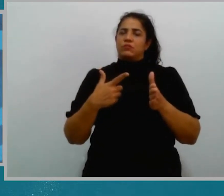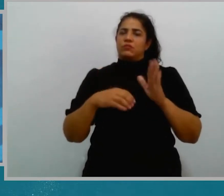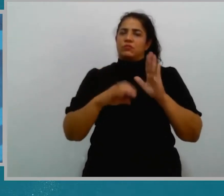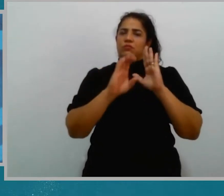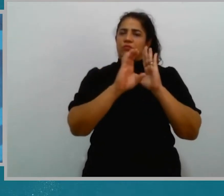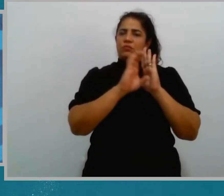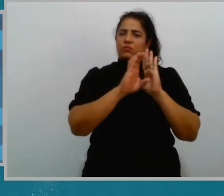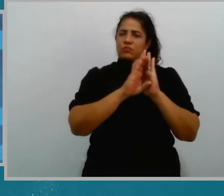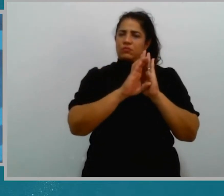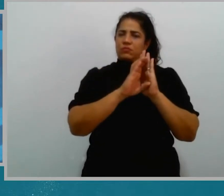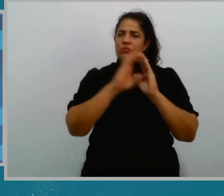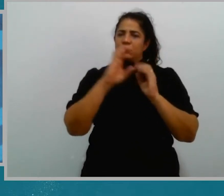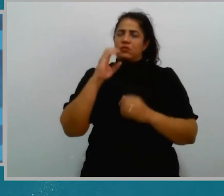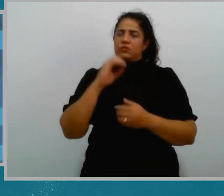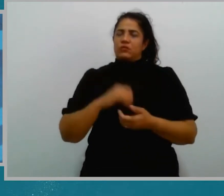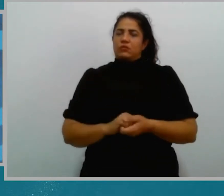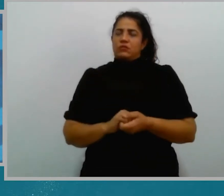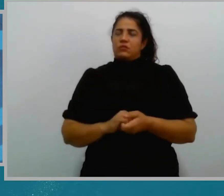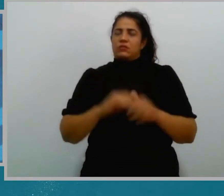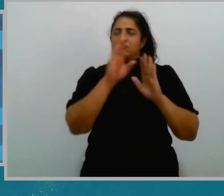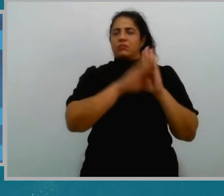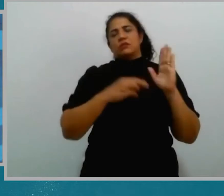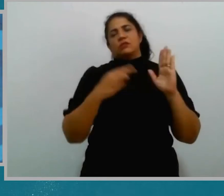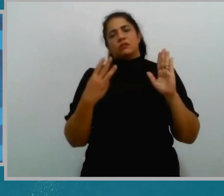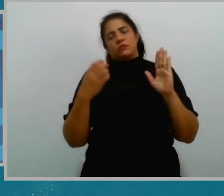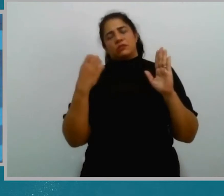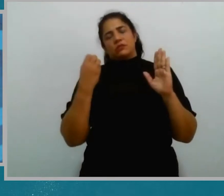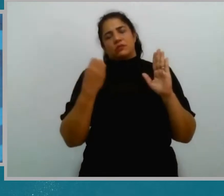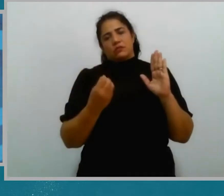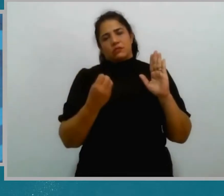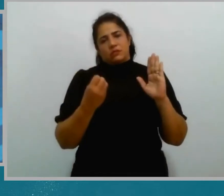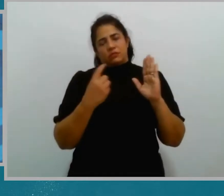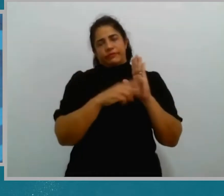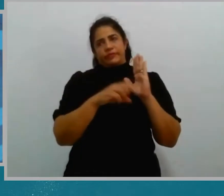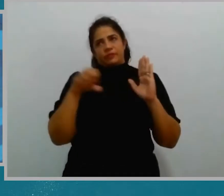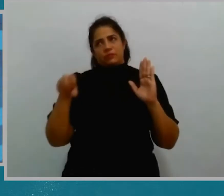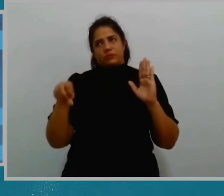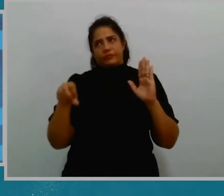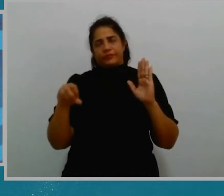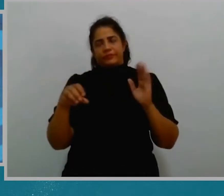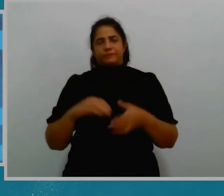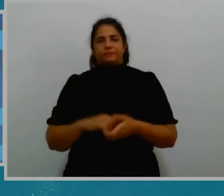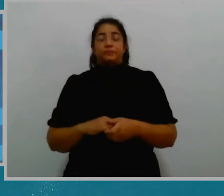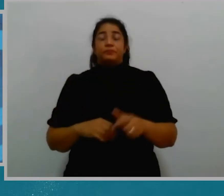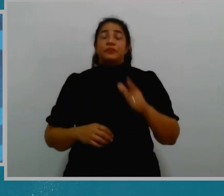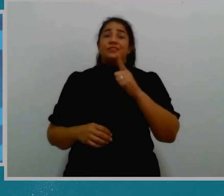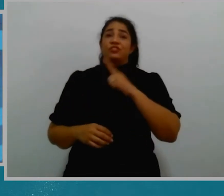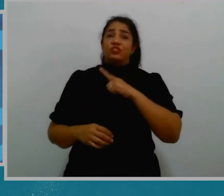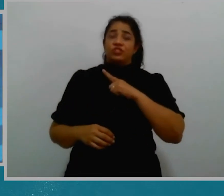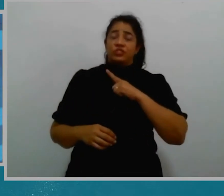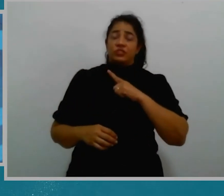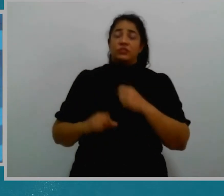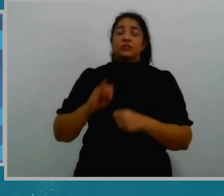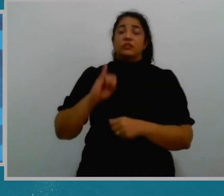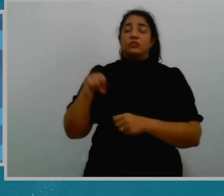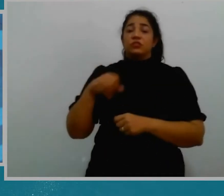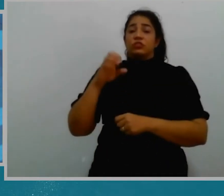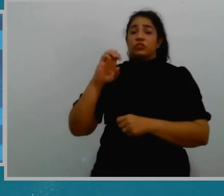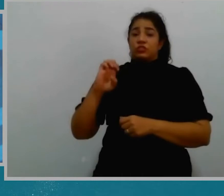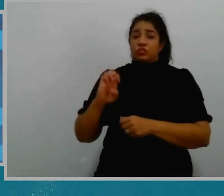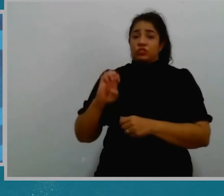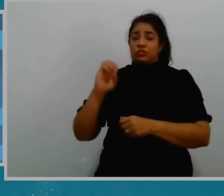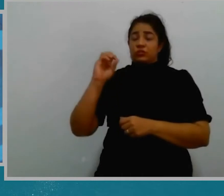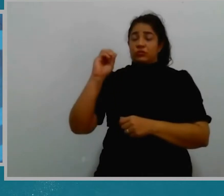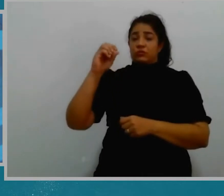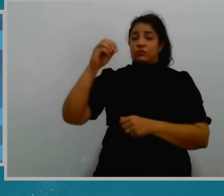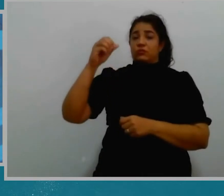ali já fala, versículo 9, tinha Joaquim 18 anos quando começou a